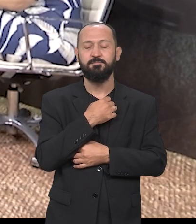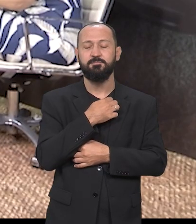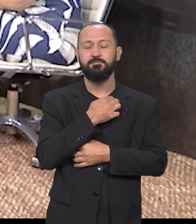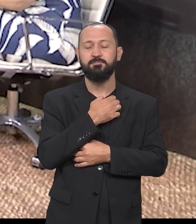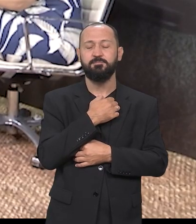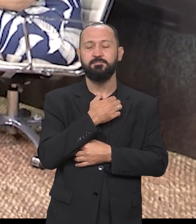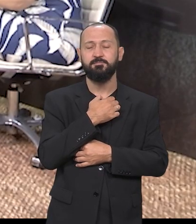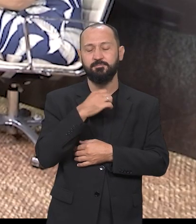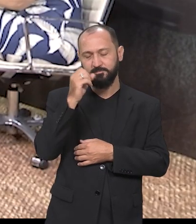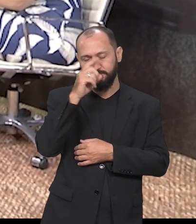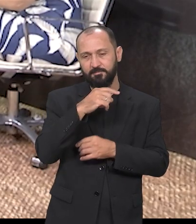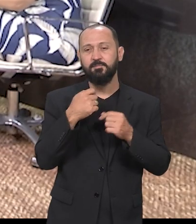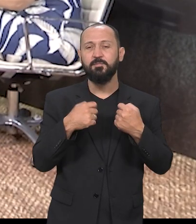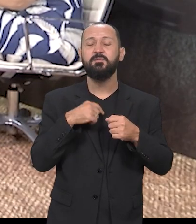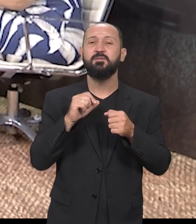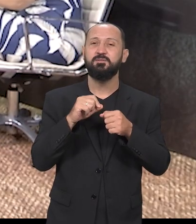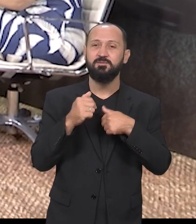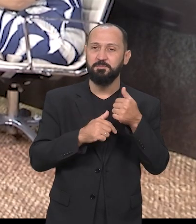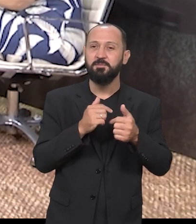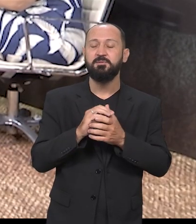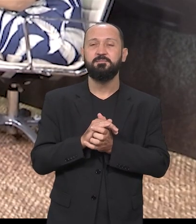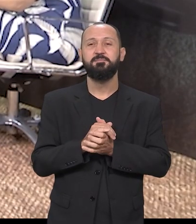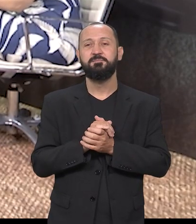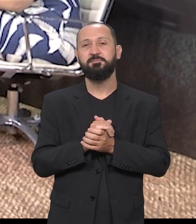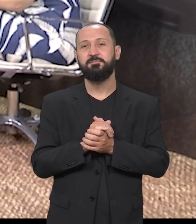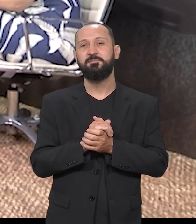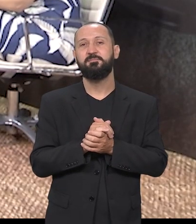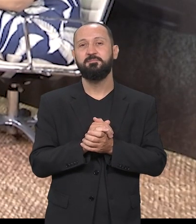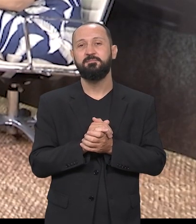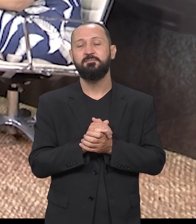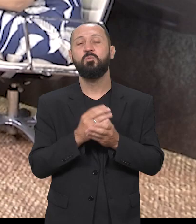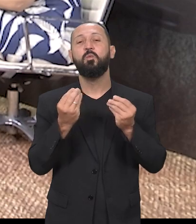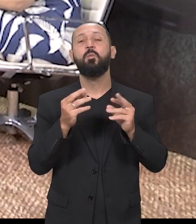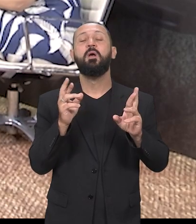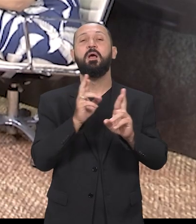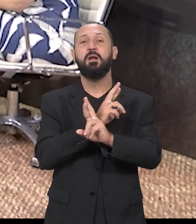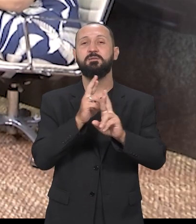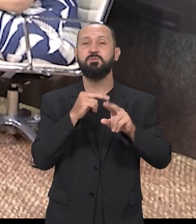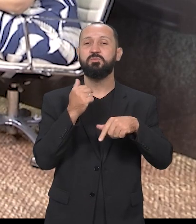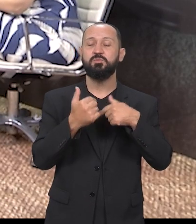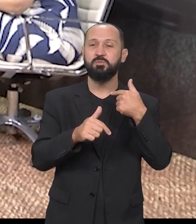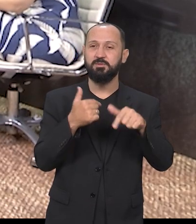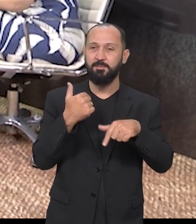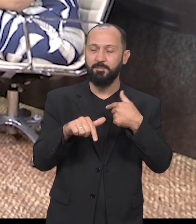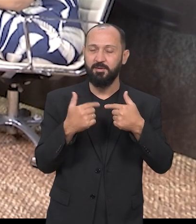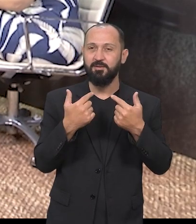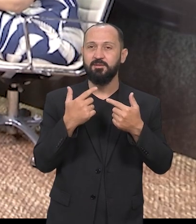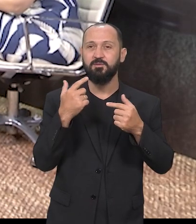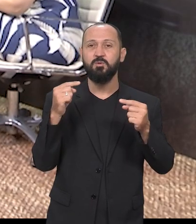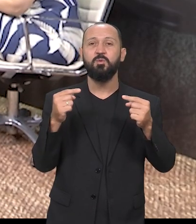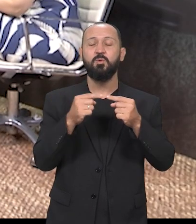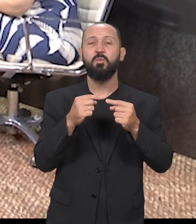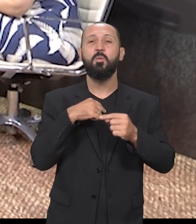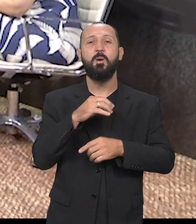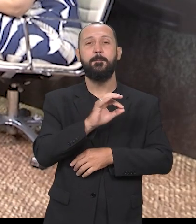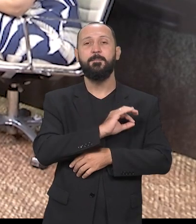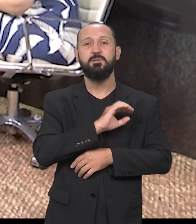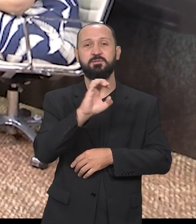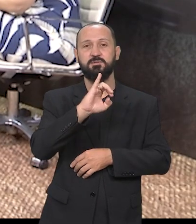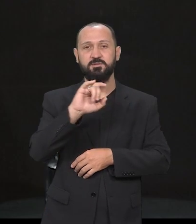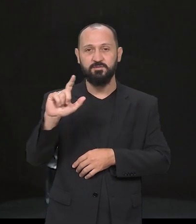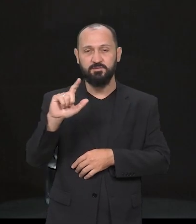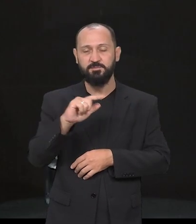Só que a gente tem que fazer o trabalho, né? E como que é a relação do trabalho de vocês com a nossa Polícia